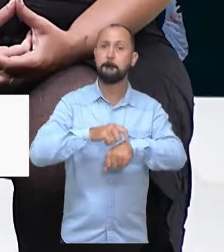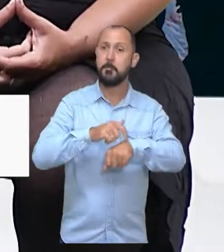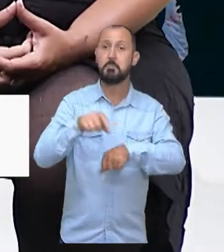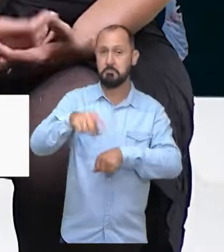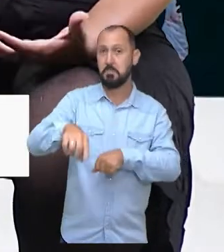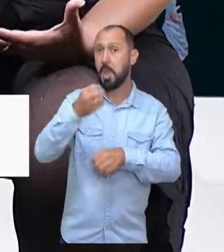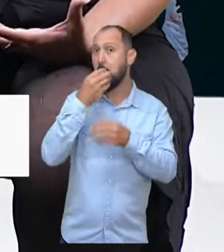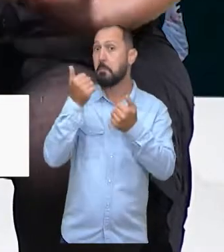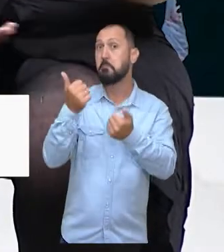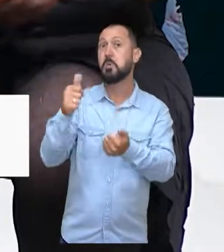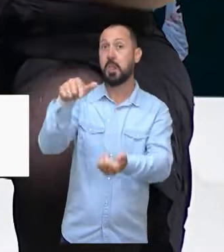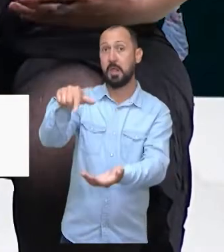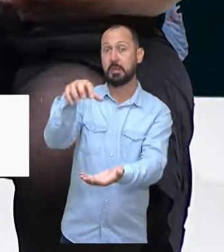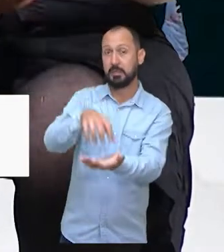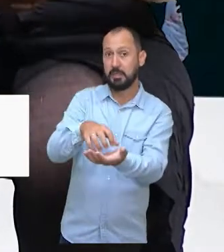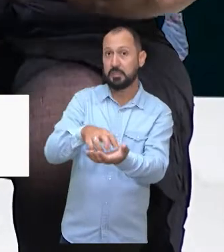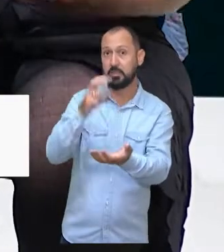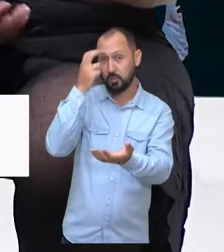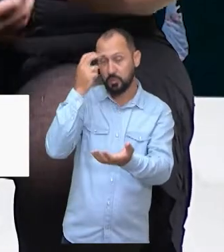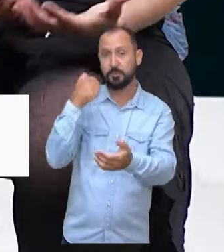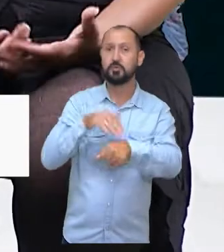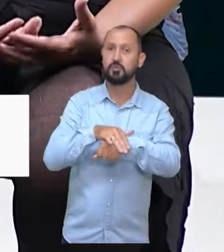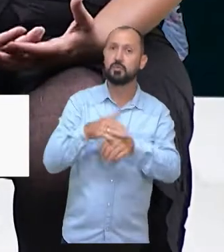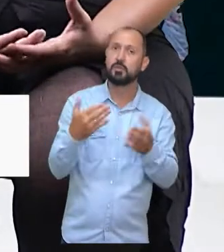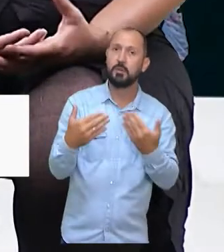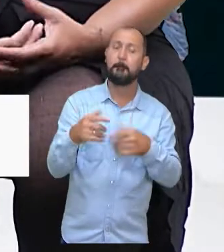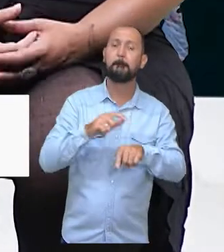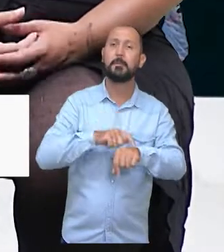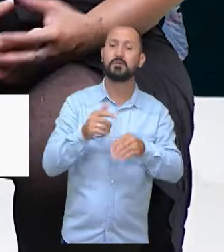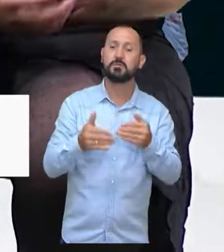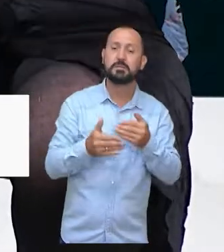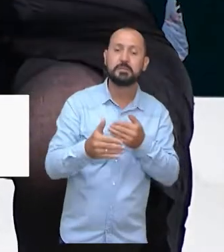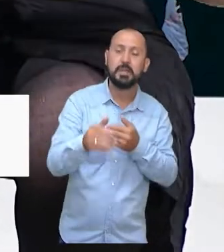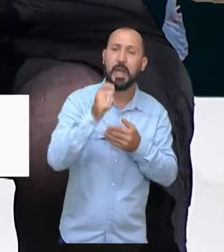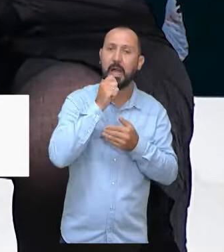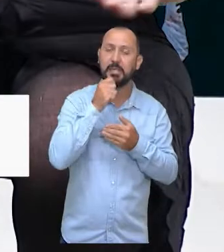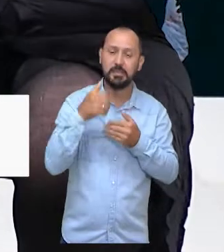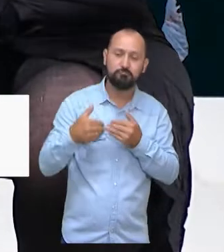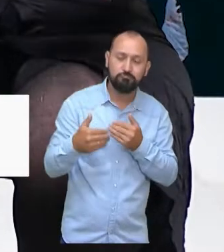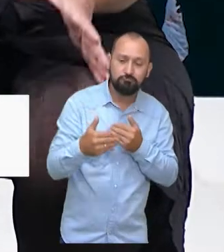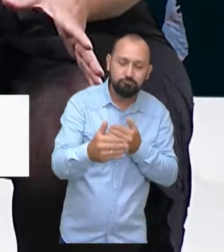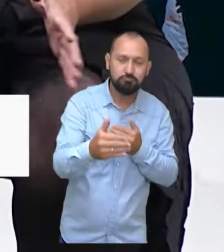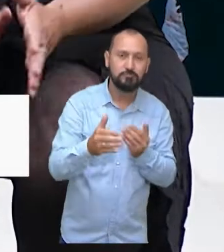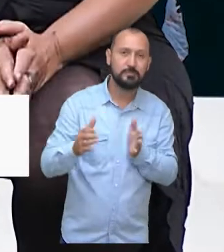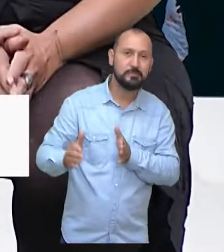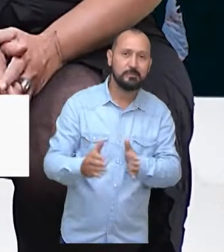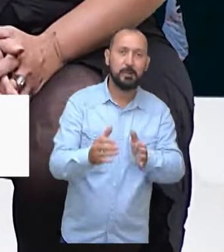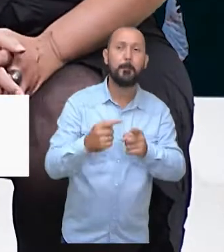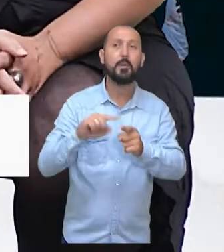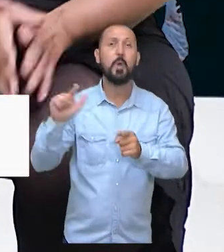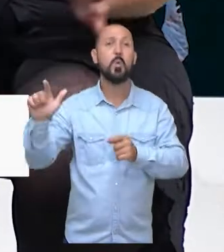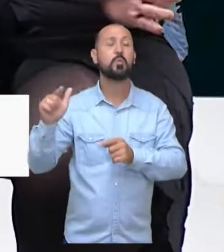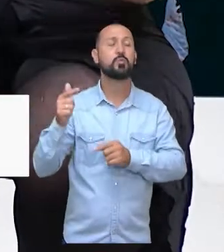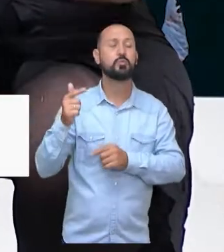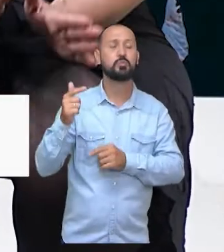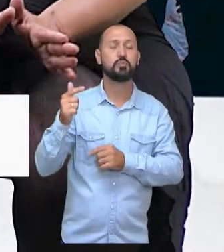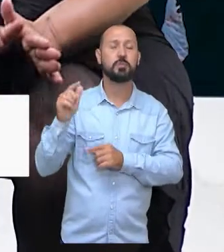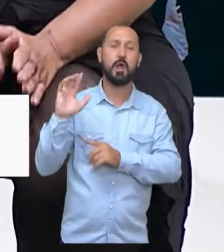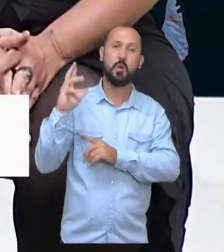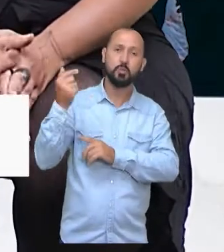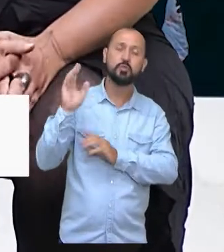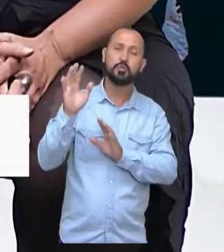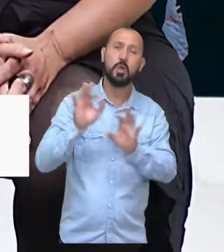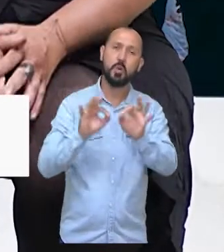da Fundação de Cultura, mas a gente ainda está no meio de um caminho ali, né, que outras expressões expressões de arte já construíram e já